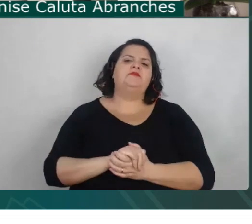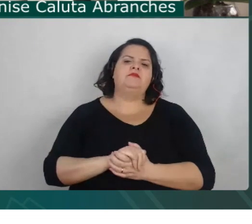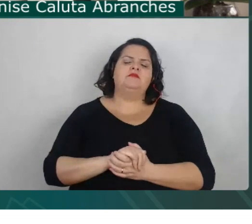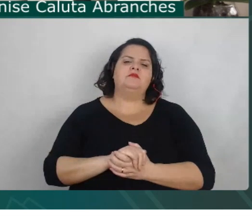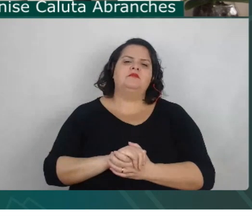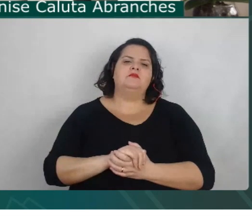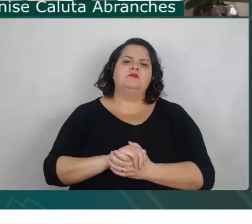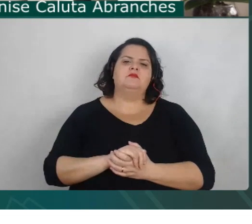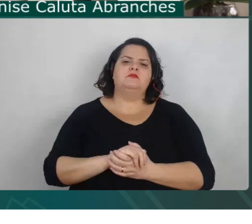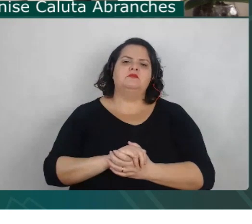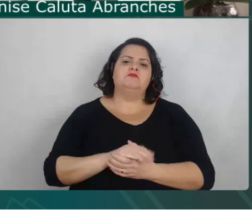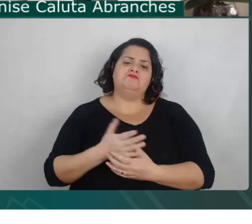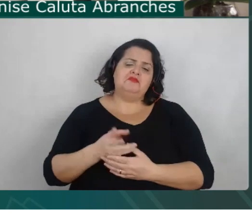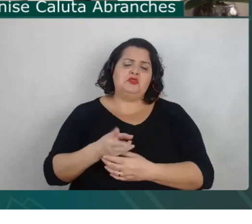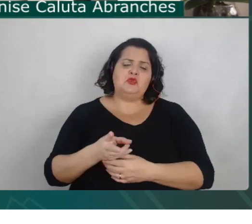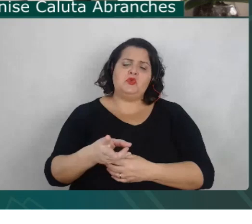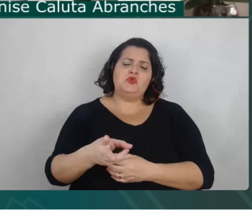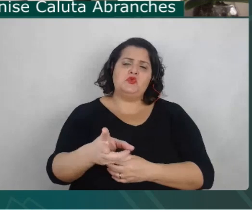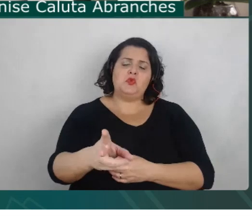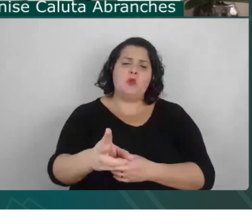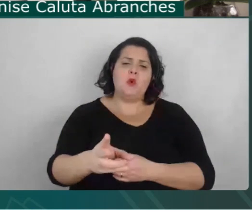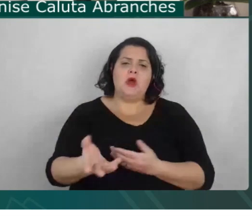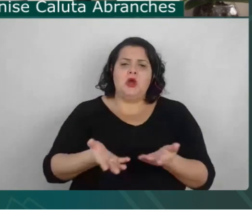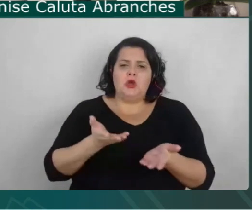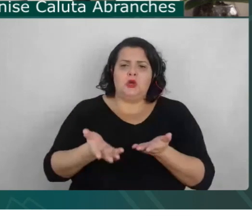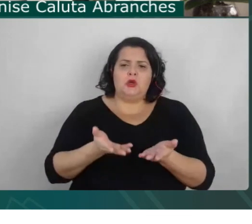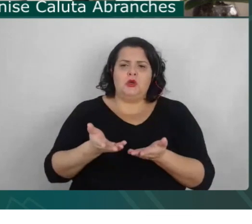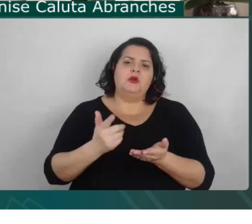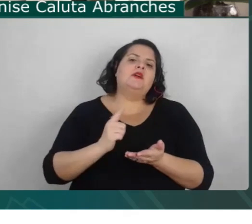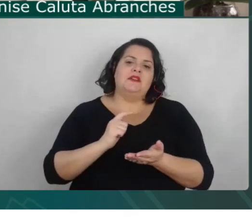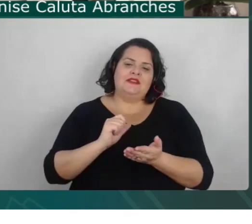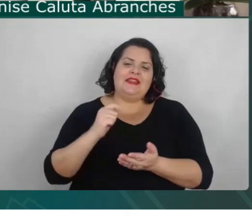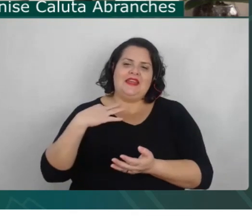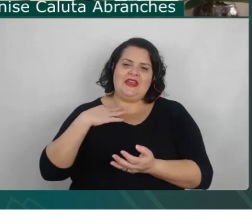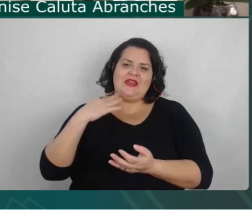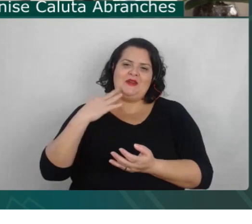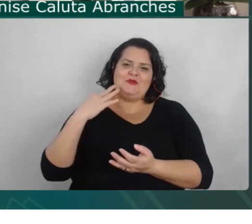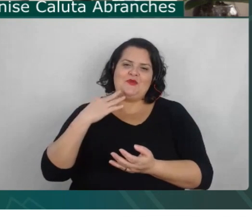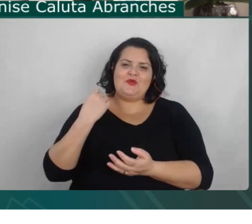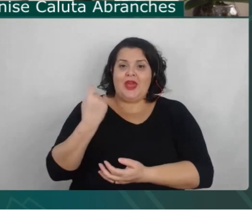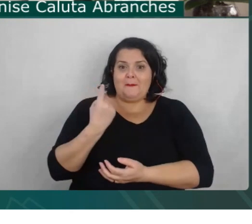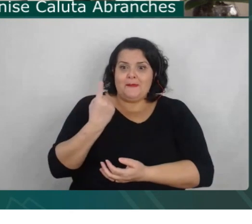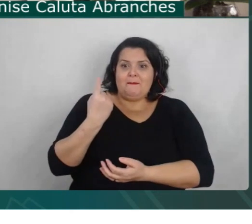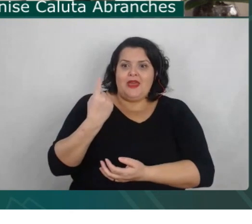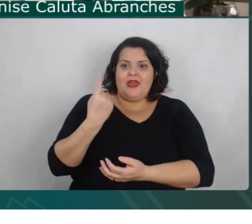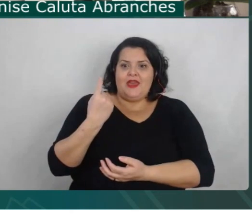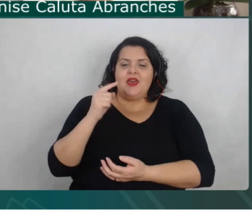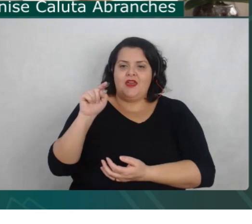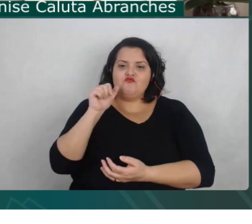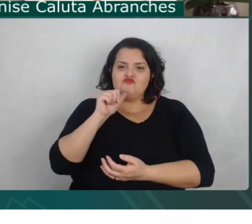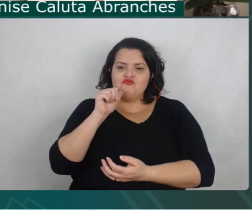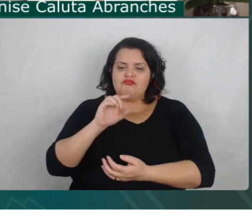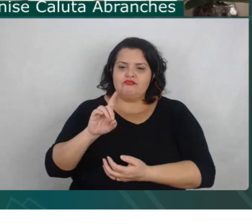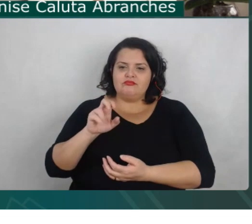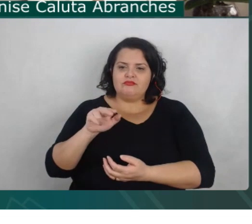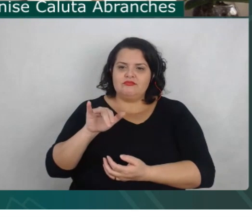prossegue. Aliás, nós temos aqui uma voluntária número 1, não sei o que ela sentiu, né? Mas, assim, nada